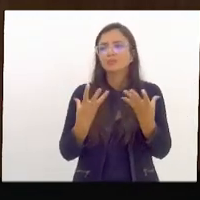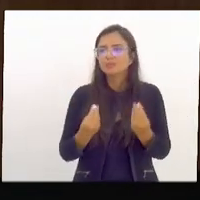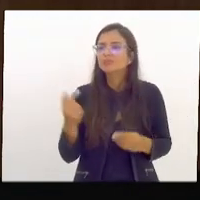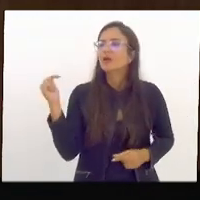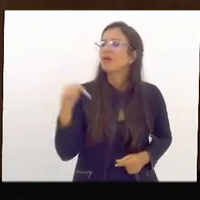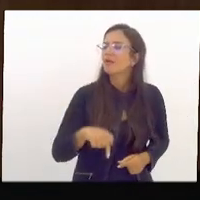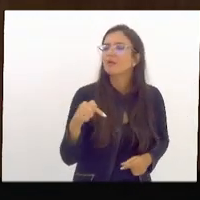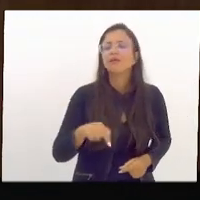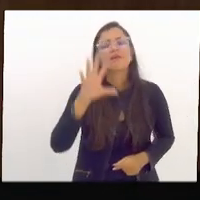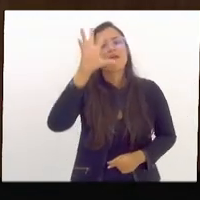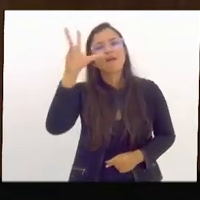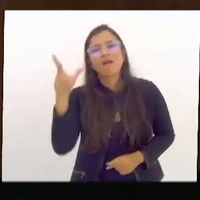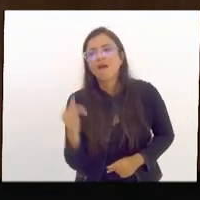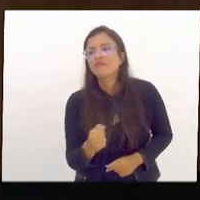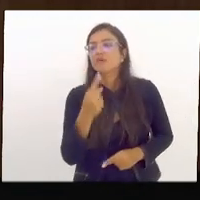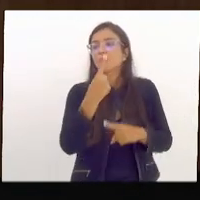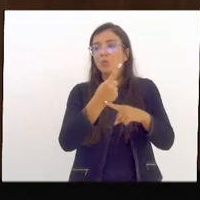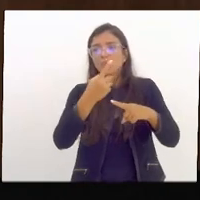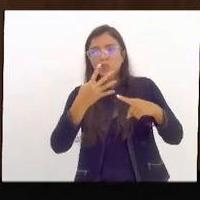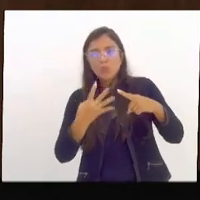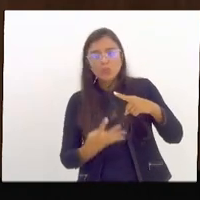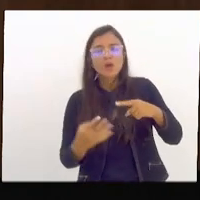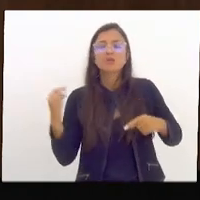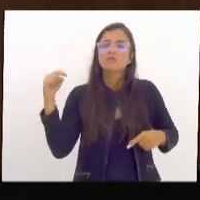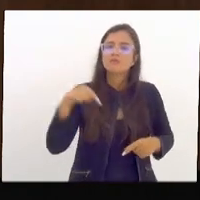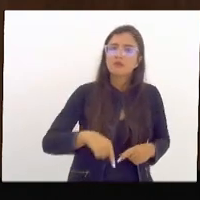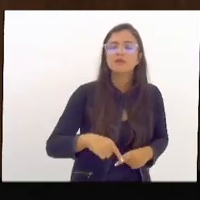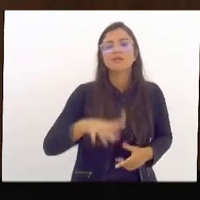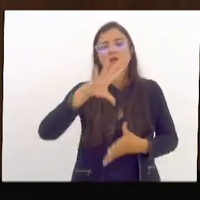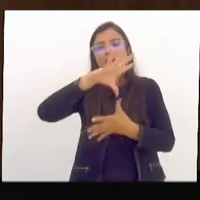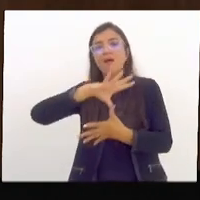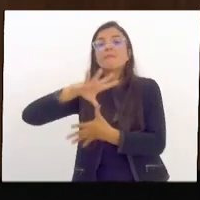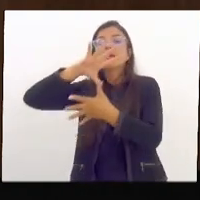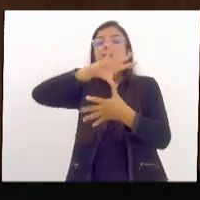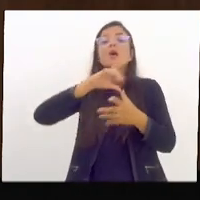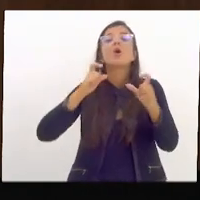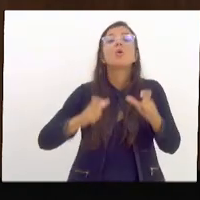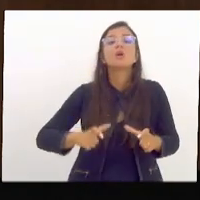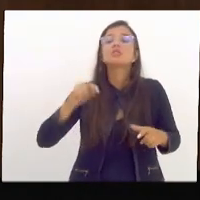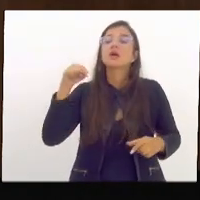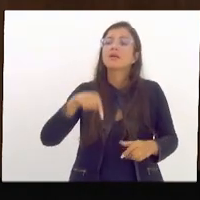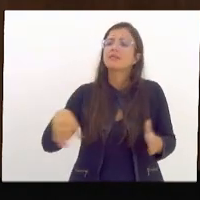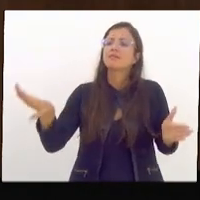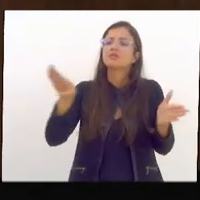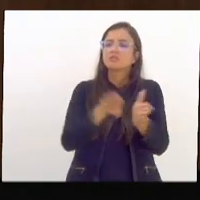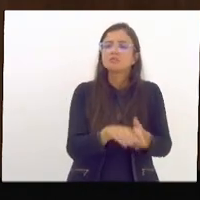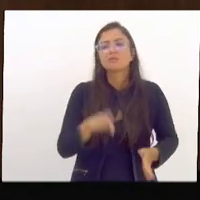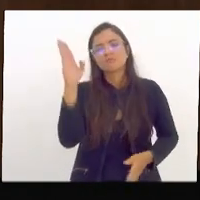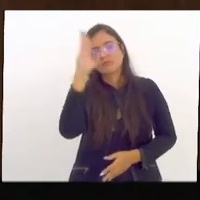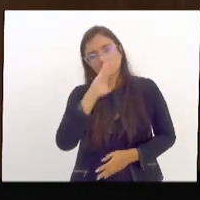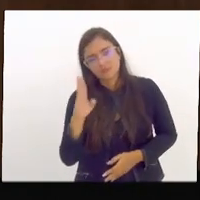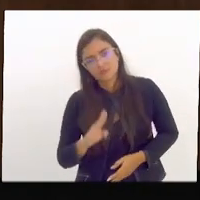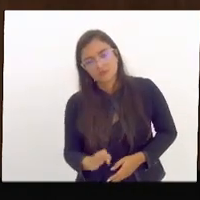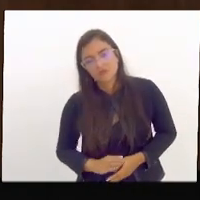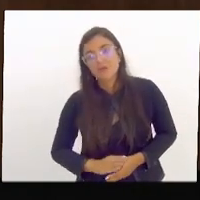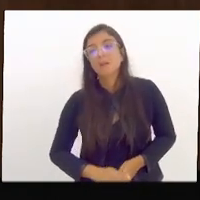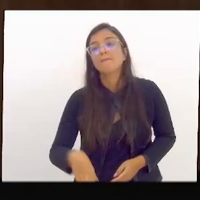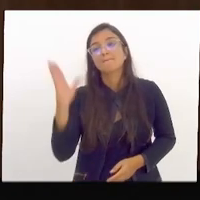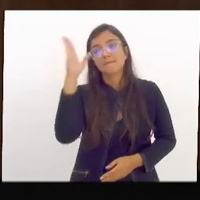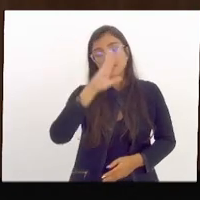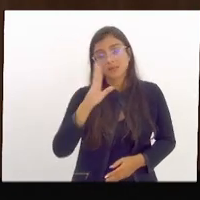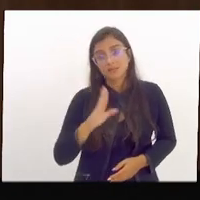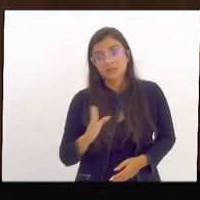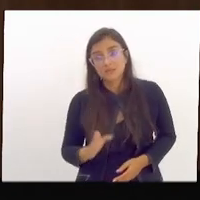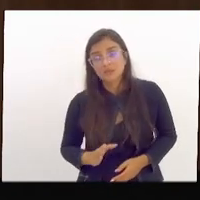saíram de África e aportaram nas Américas, aportaram em portos aqui do Brasil. O Brasil foi o último